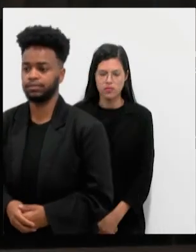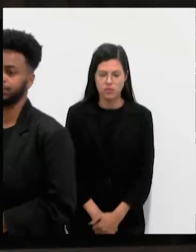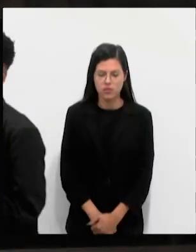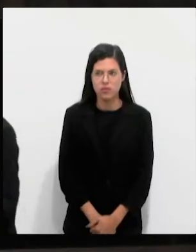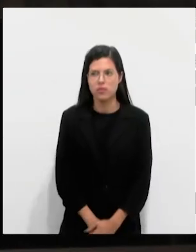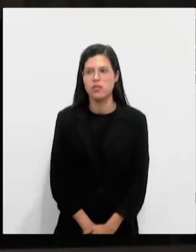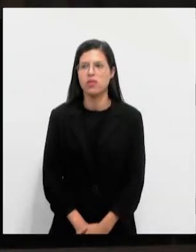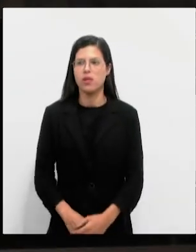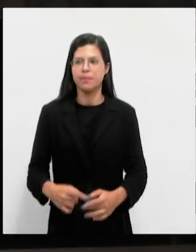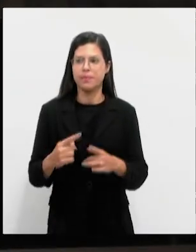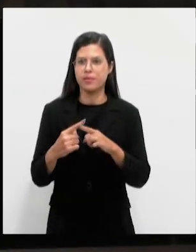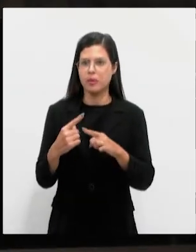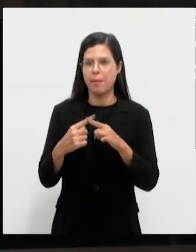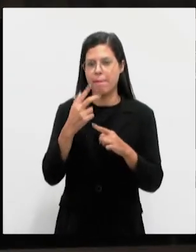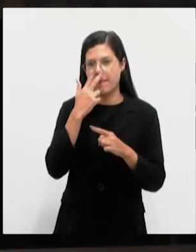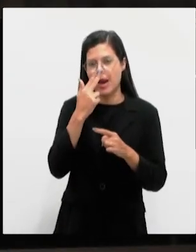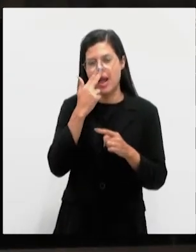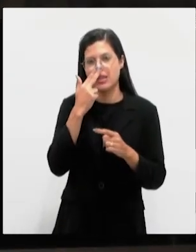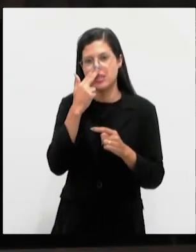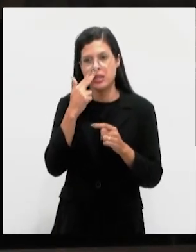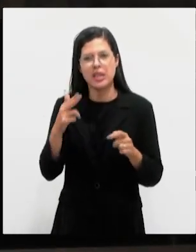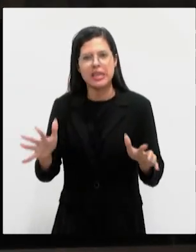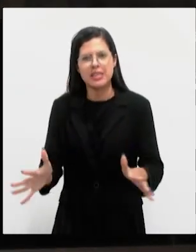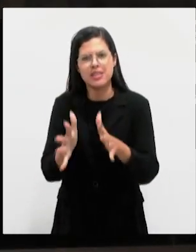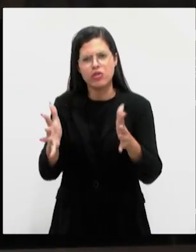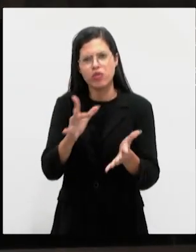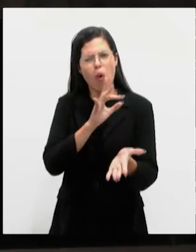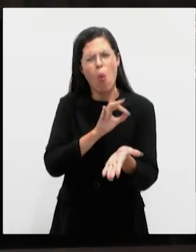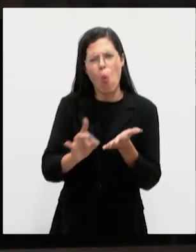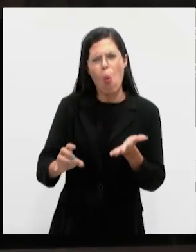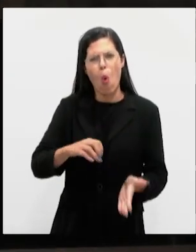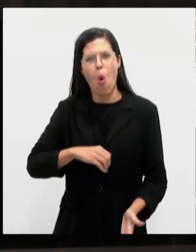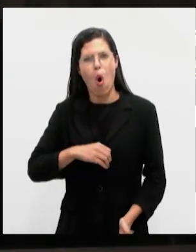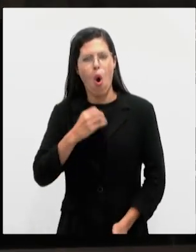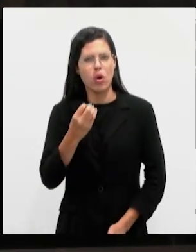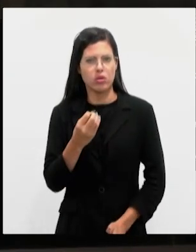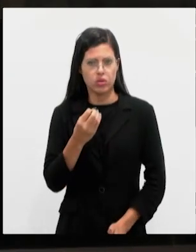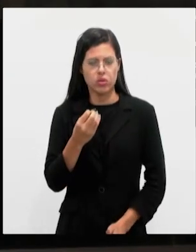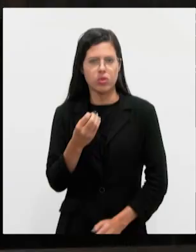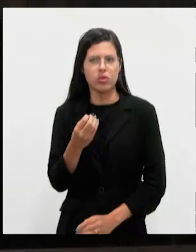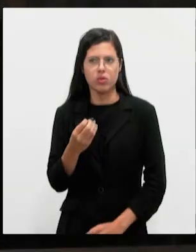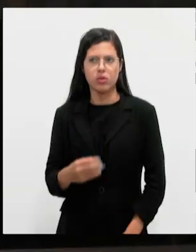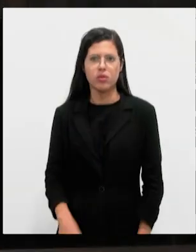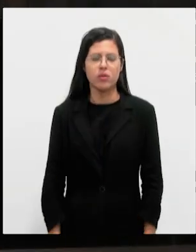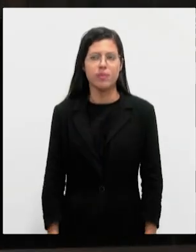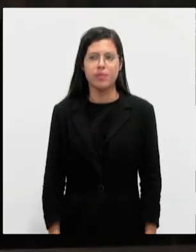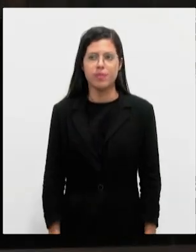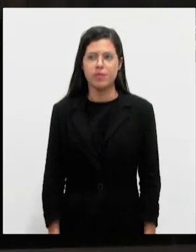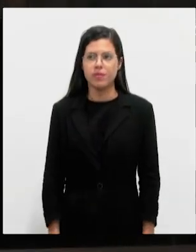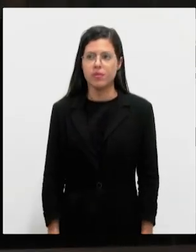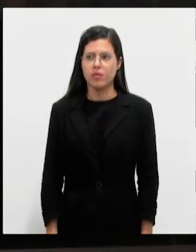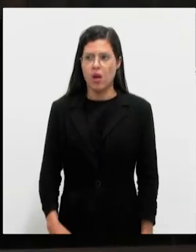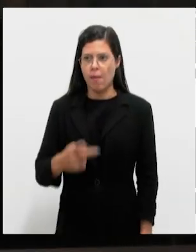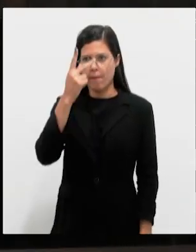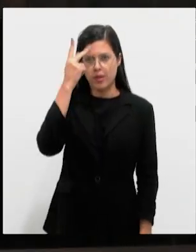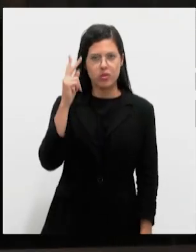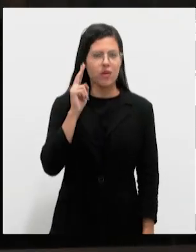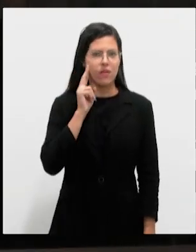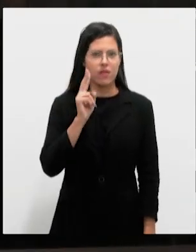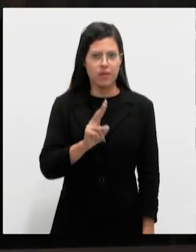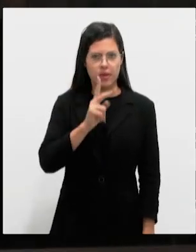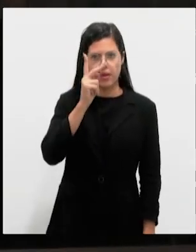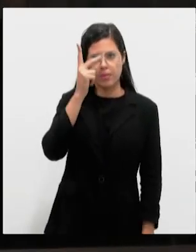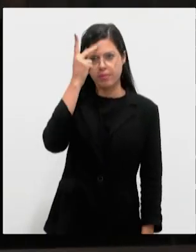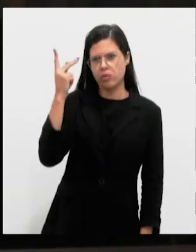você cria um ódio no meio da rua. Imagine, um negócio de maluco, você cria um ódio. Então o sujeito vê alguém andar de